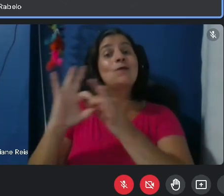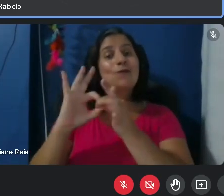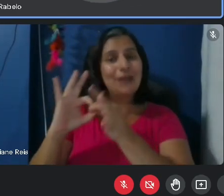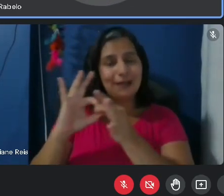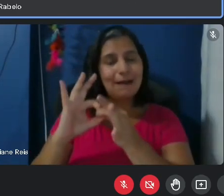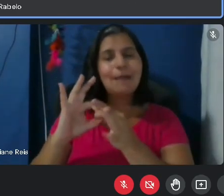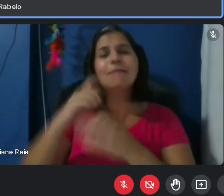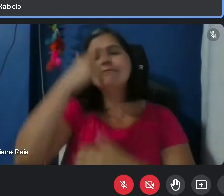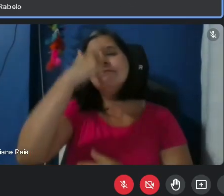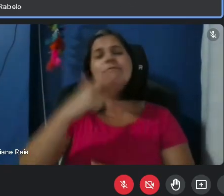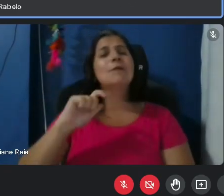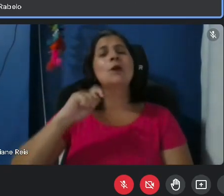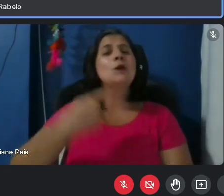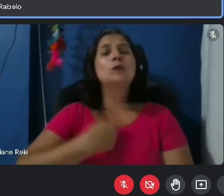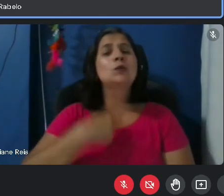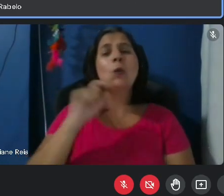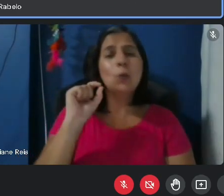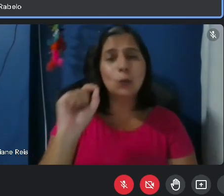eu, Flaviane,